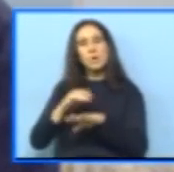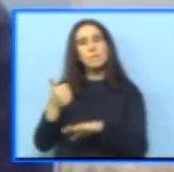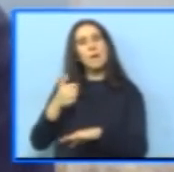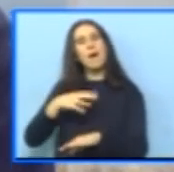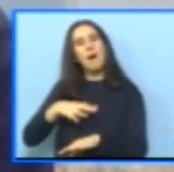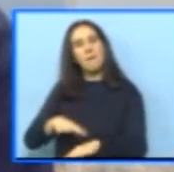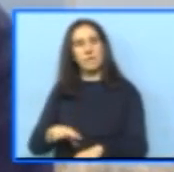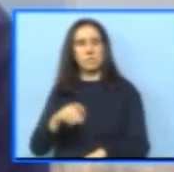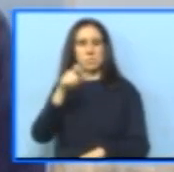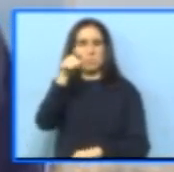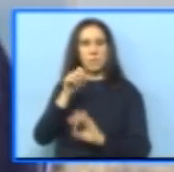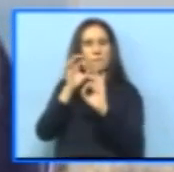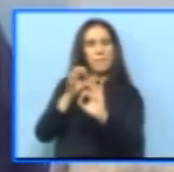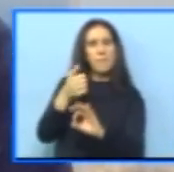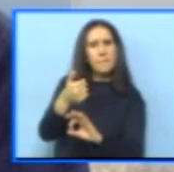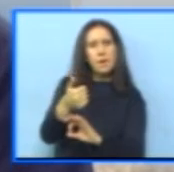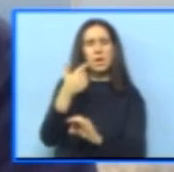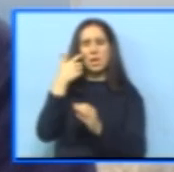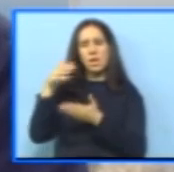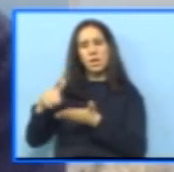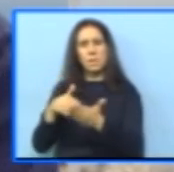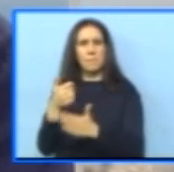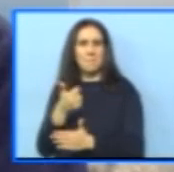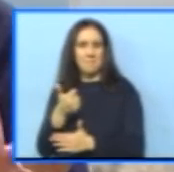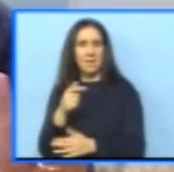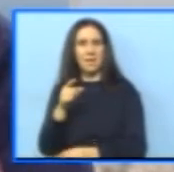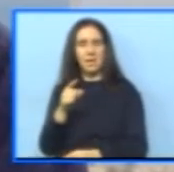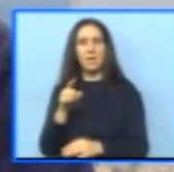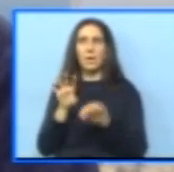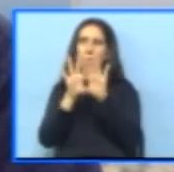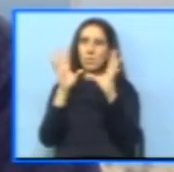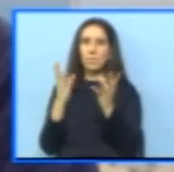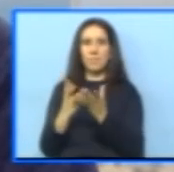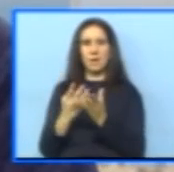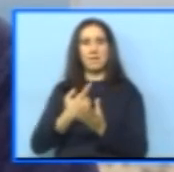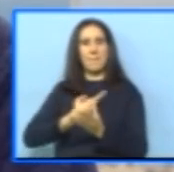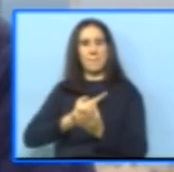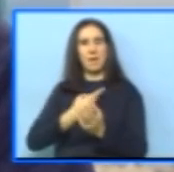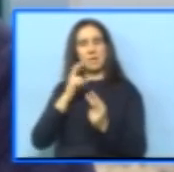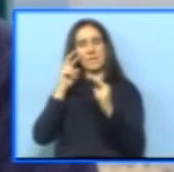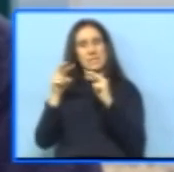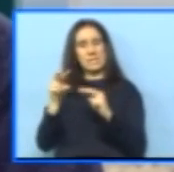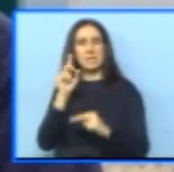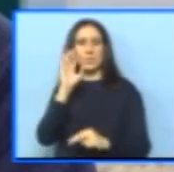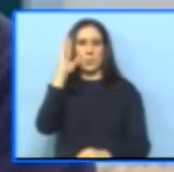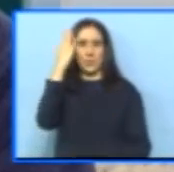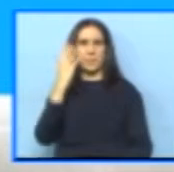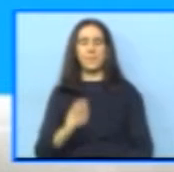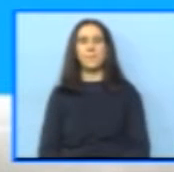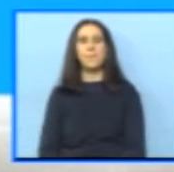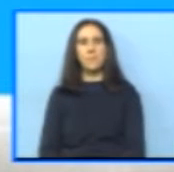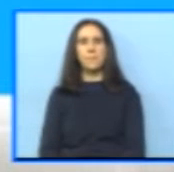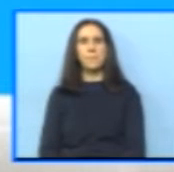por fazer bem ao outro, por fazer bem o caminho. E é de facto esta visão global que é de facto a mais importante. A